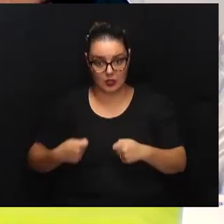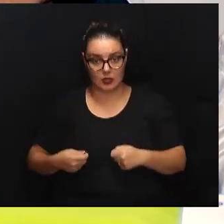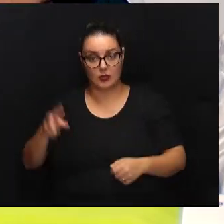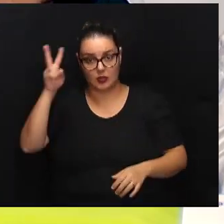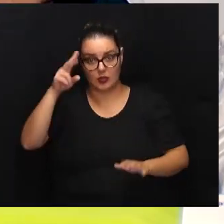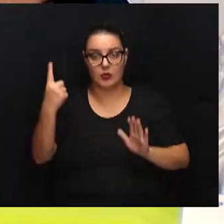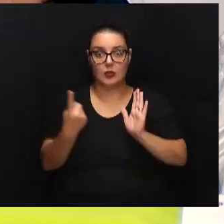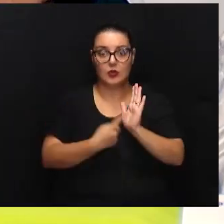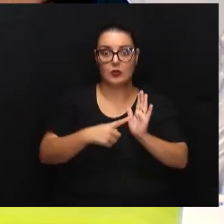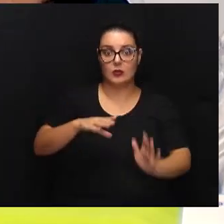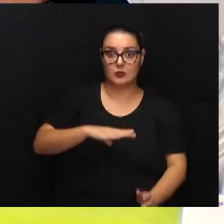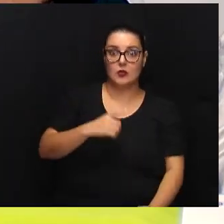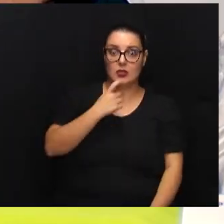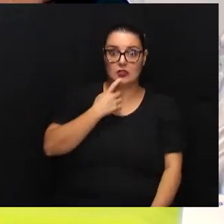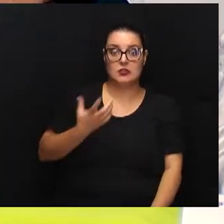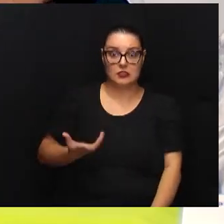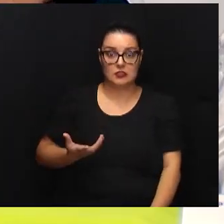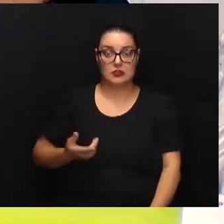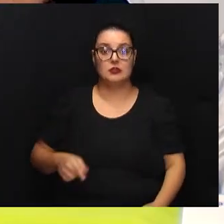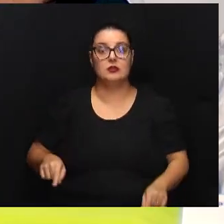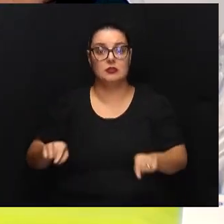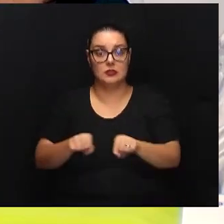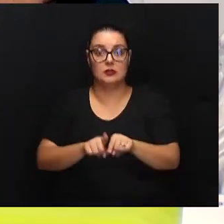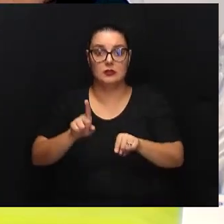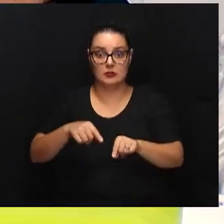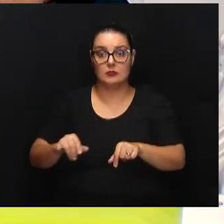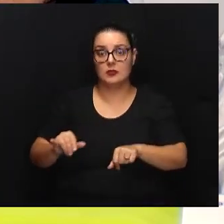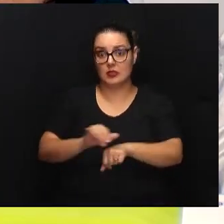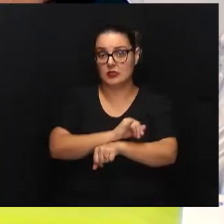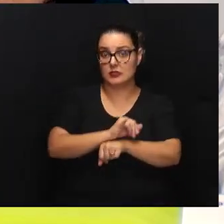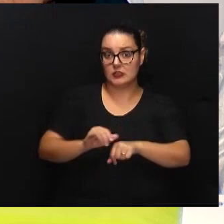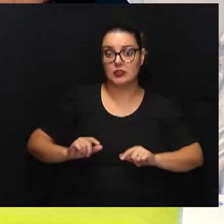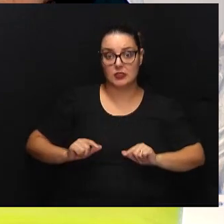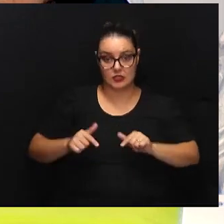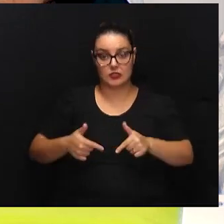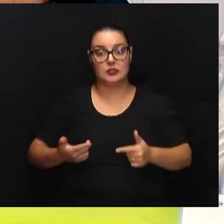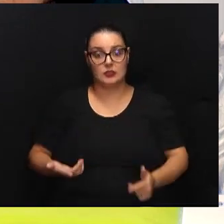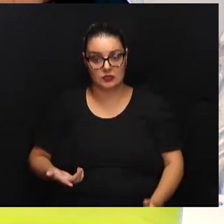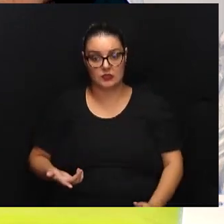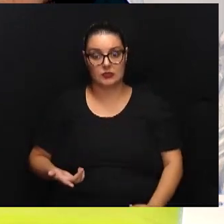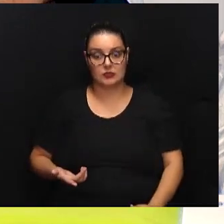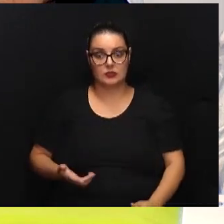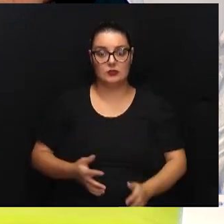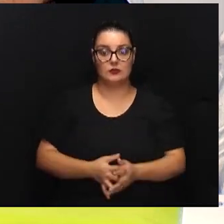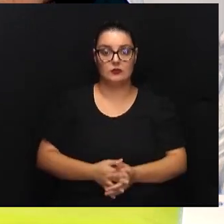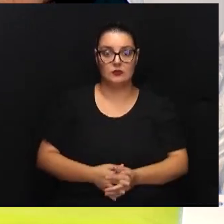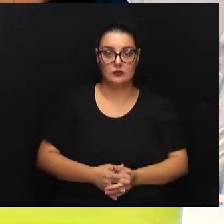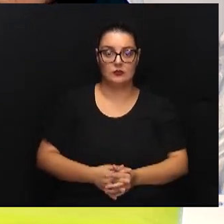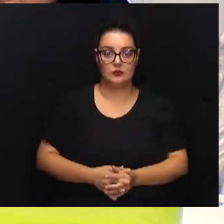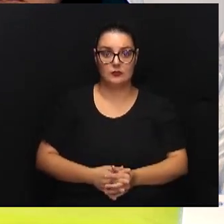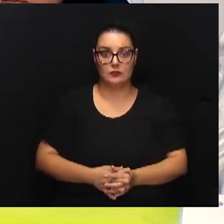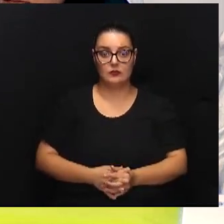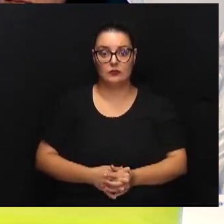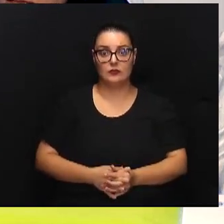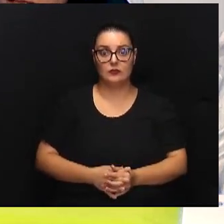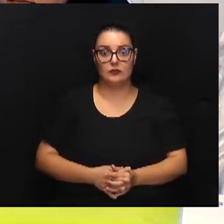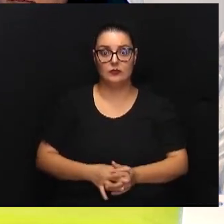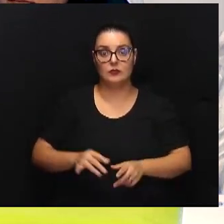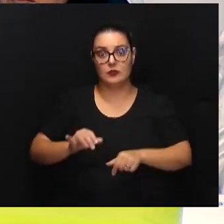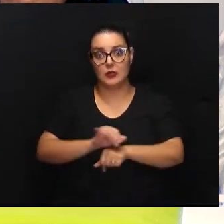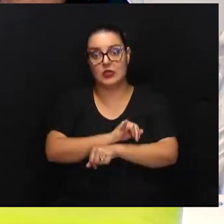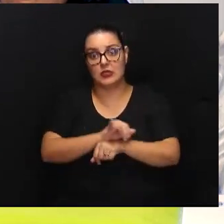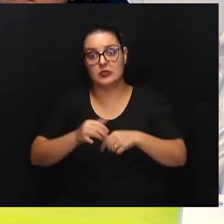são instrumento de luta, né? Elas também são um instrumento de conter o